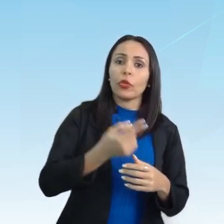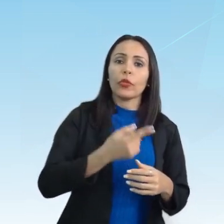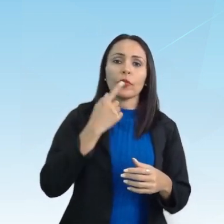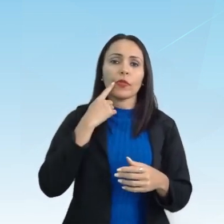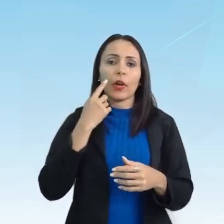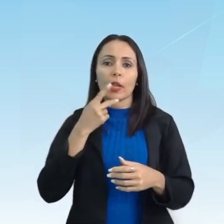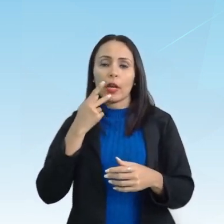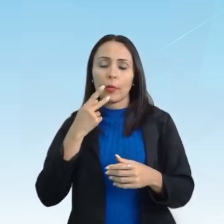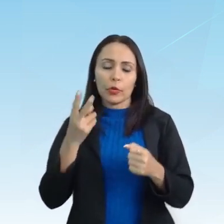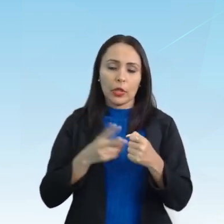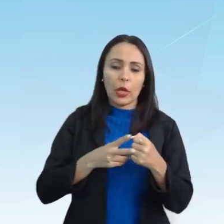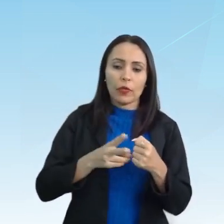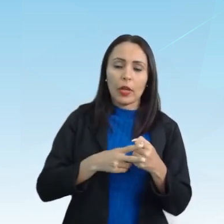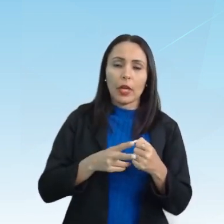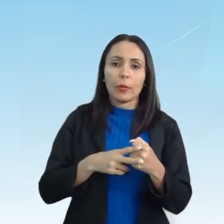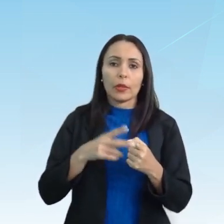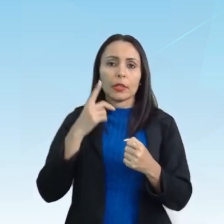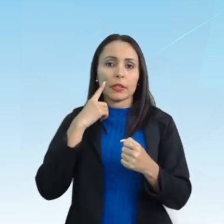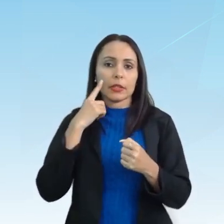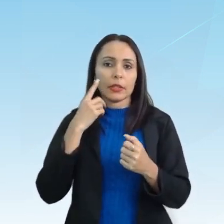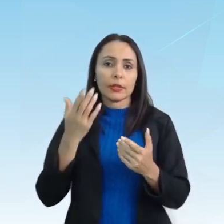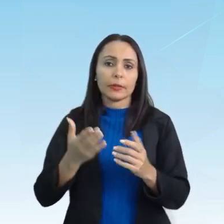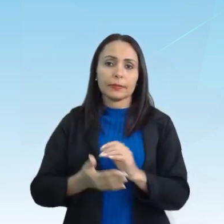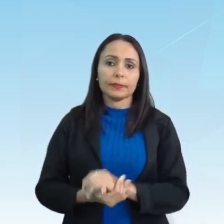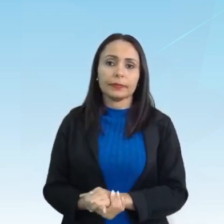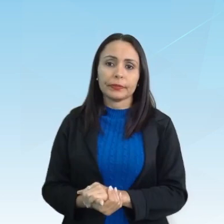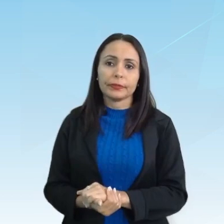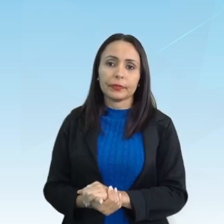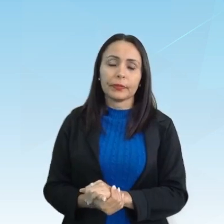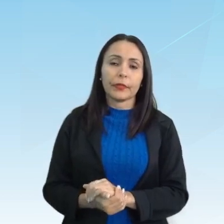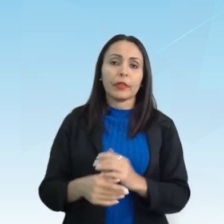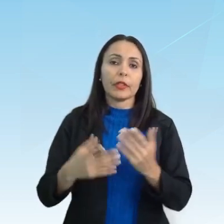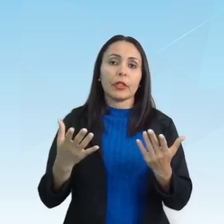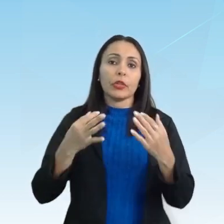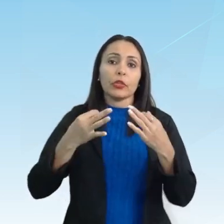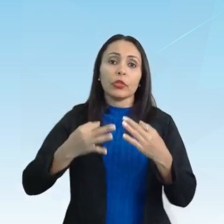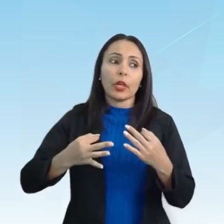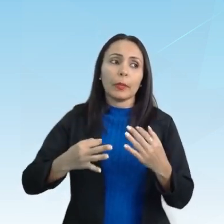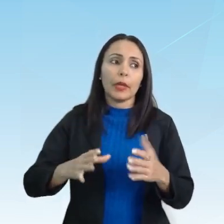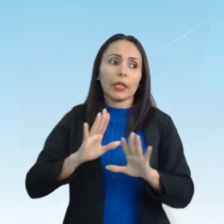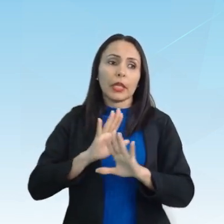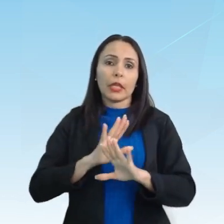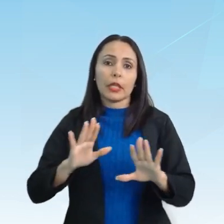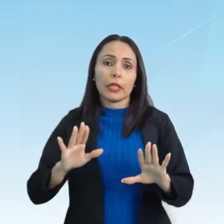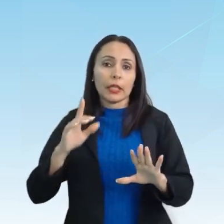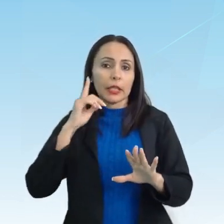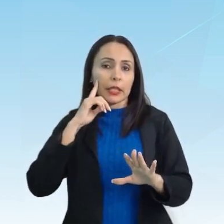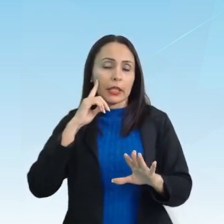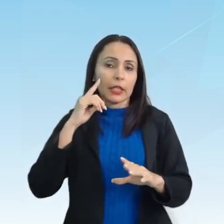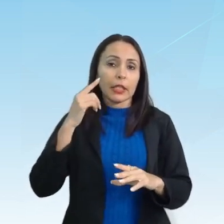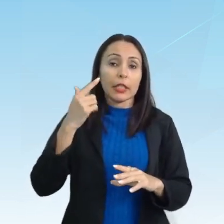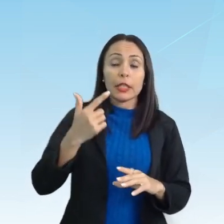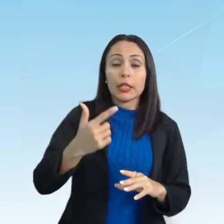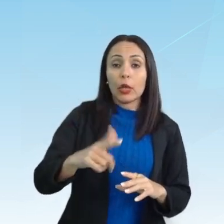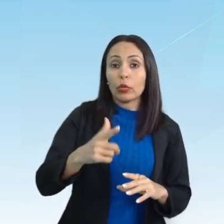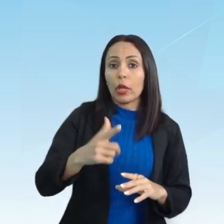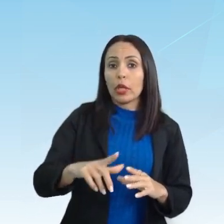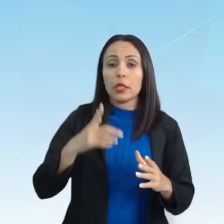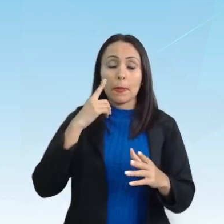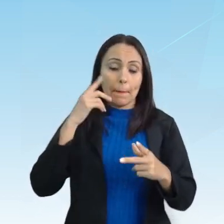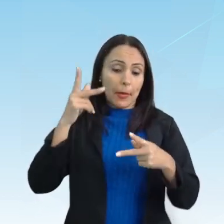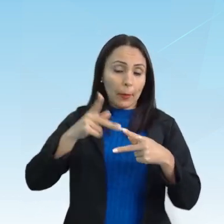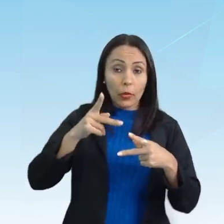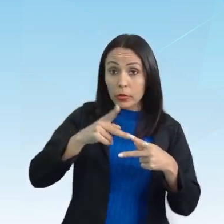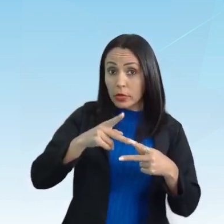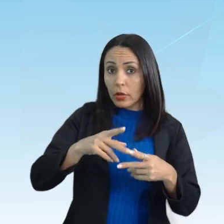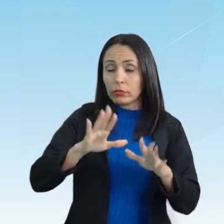que tal verbo é transitivo direto, vai ser justamente aquele que não emprega, não utiliza